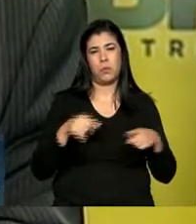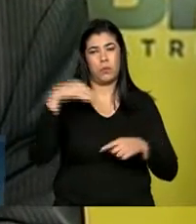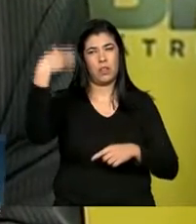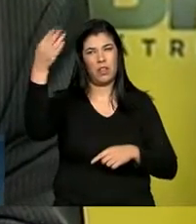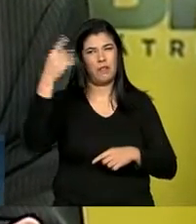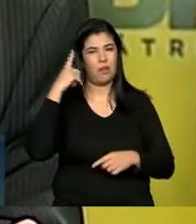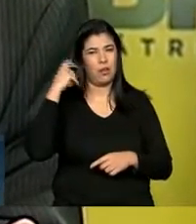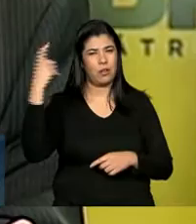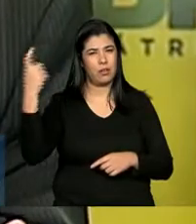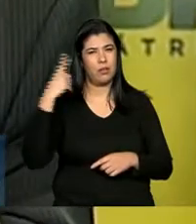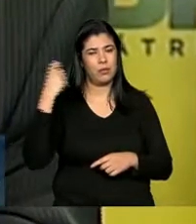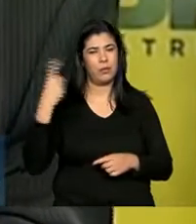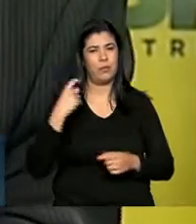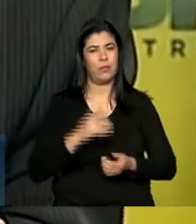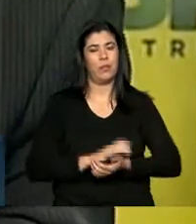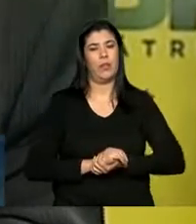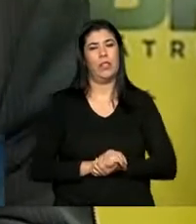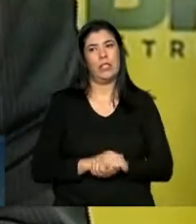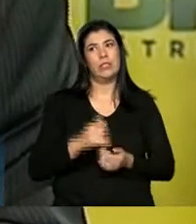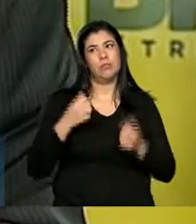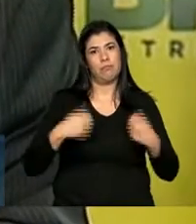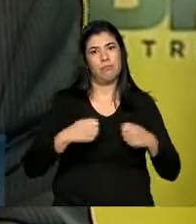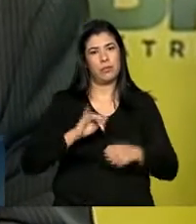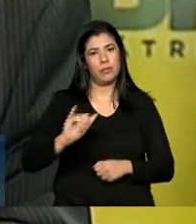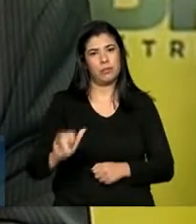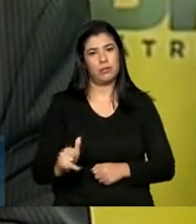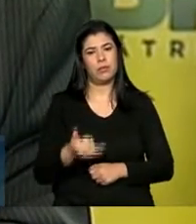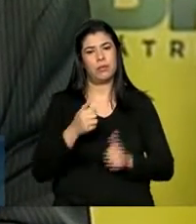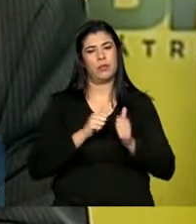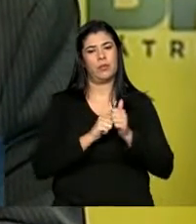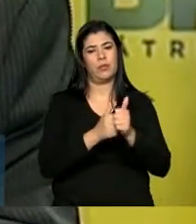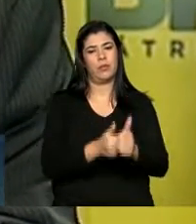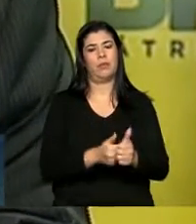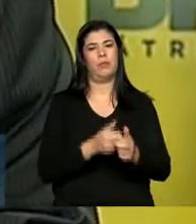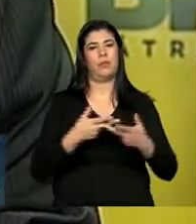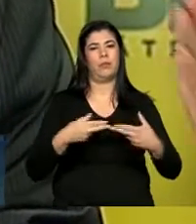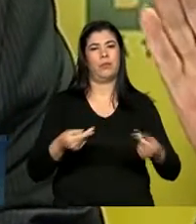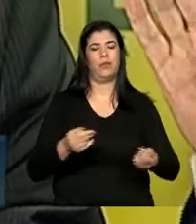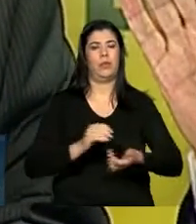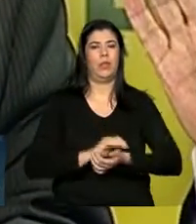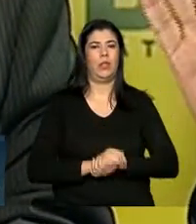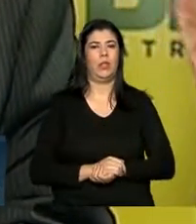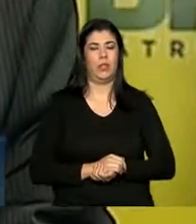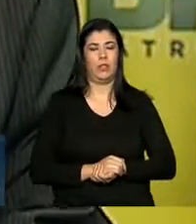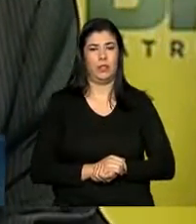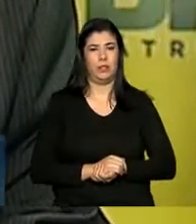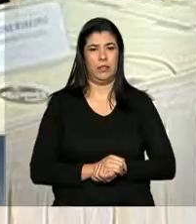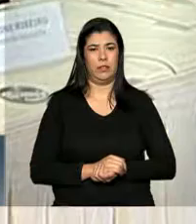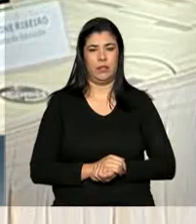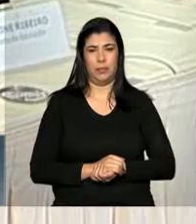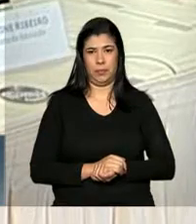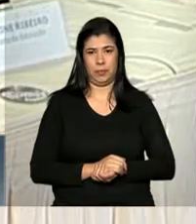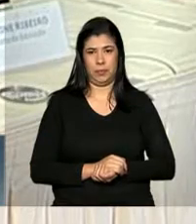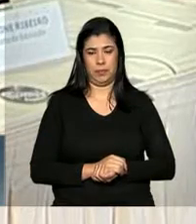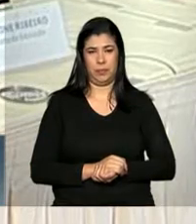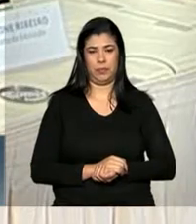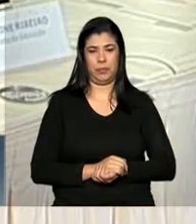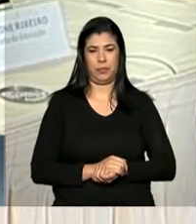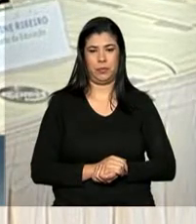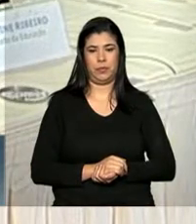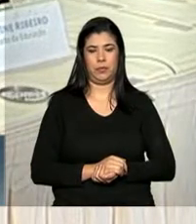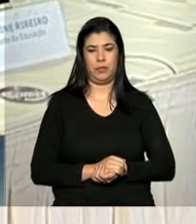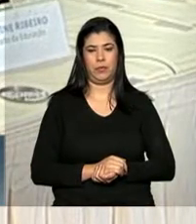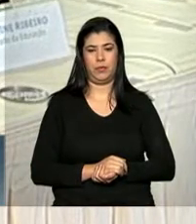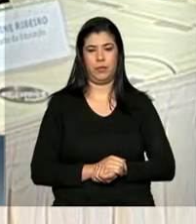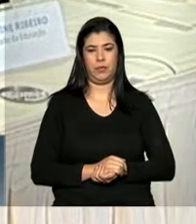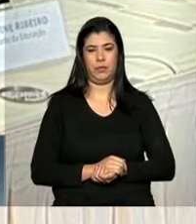Vamos desfrutar disso enquanto acompanhamos a questão. Chico, por favor, vai lá. Mas nós não precisamos começar a entrar